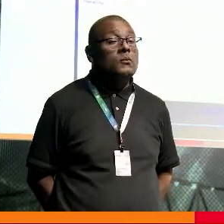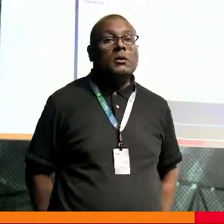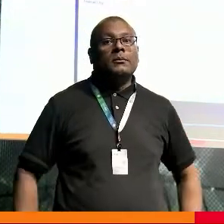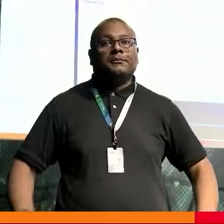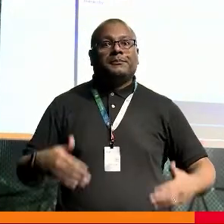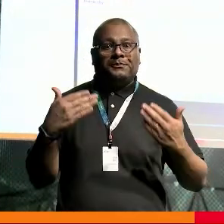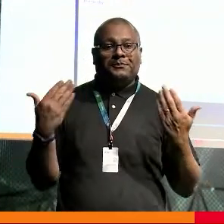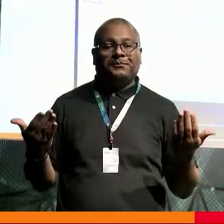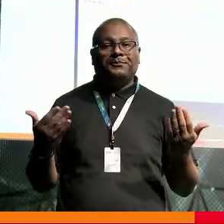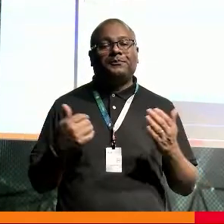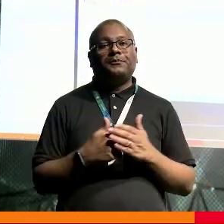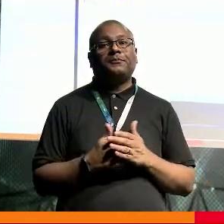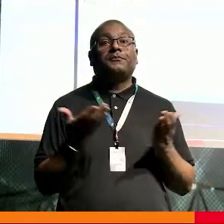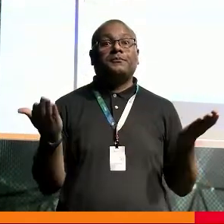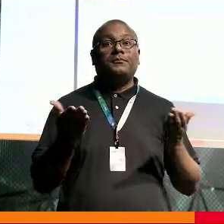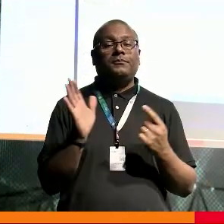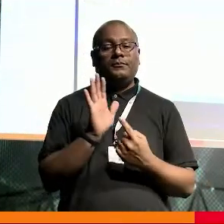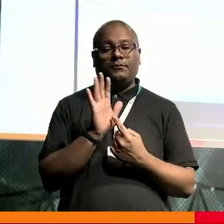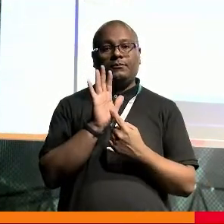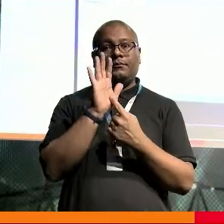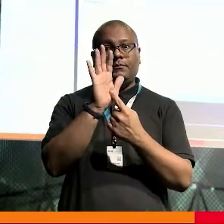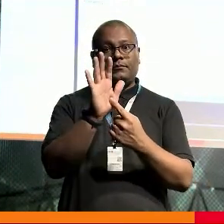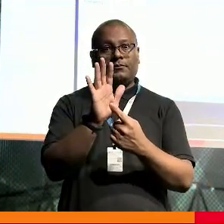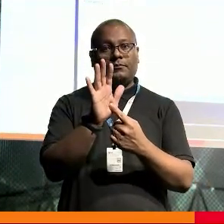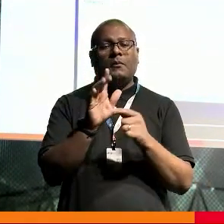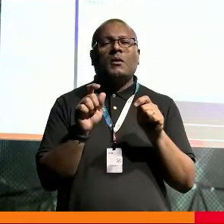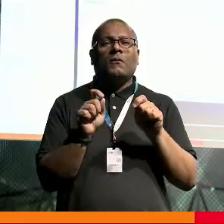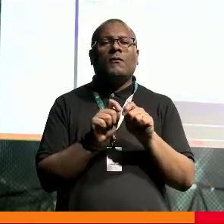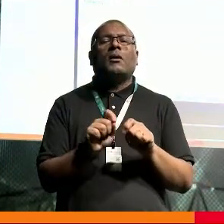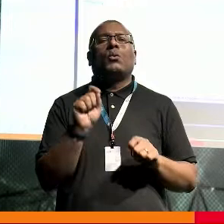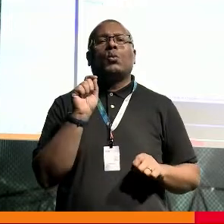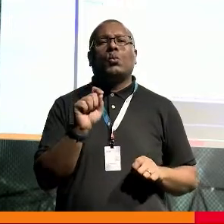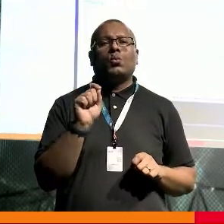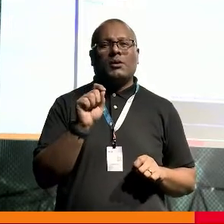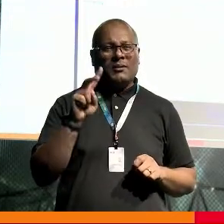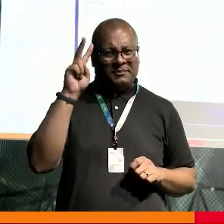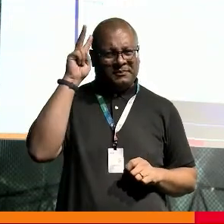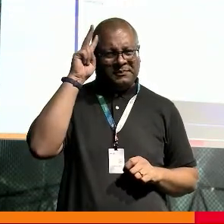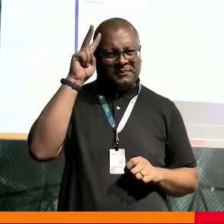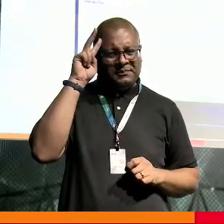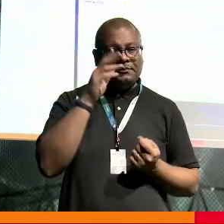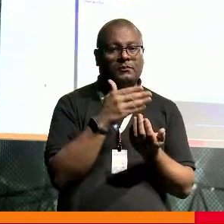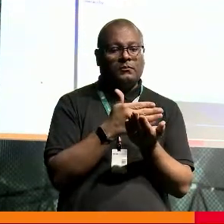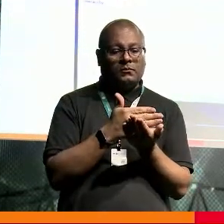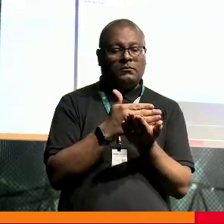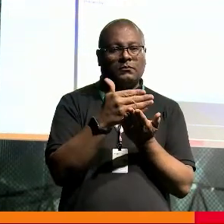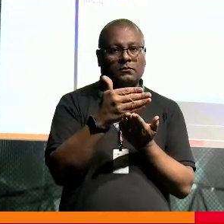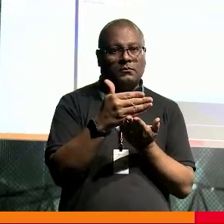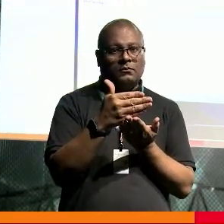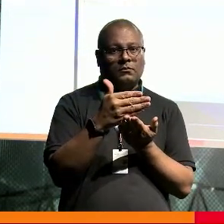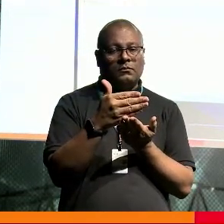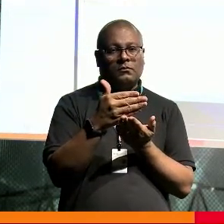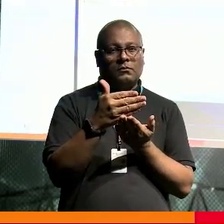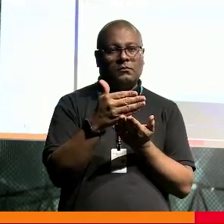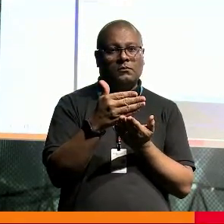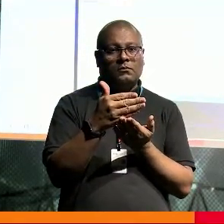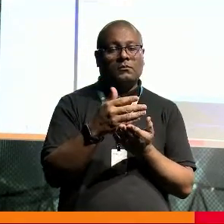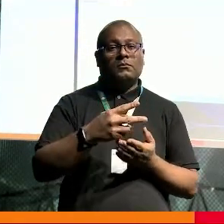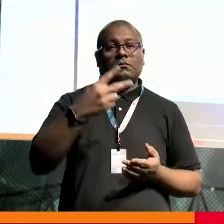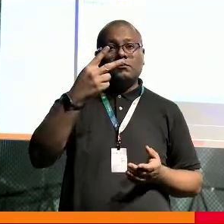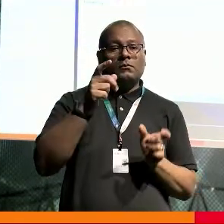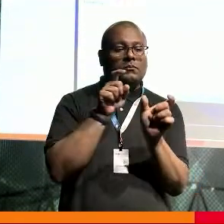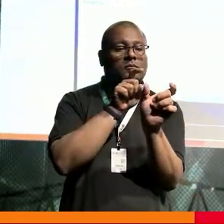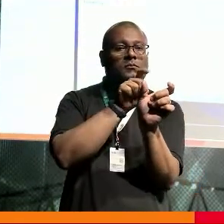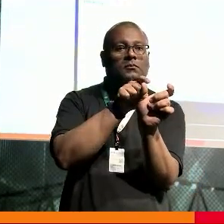Então, agora eu vou mostrar para vocês. O que a gente fez? Lembra que a gente começou pelo segundo